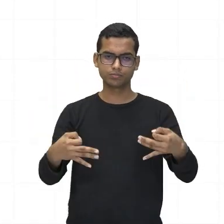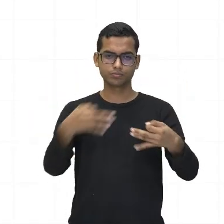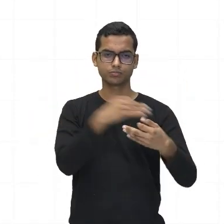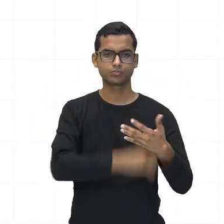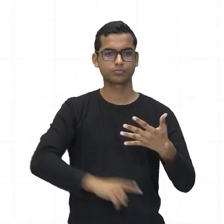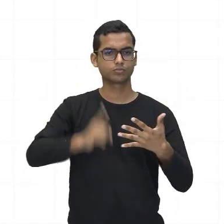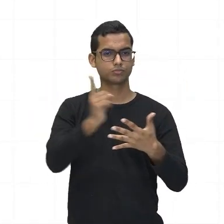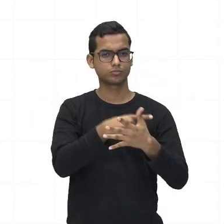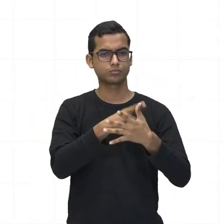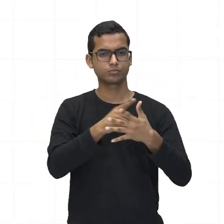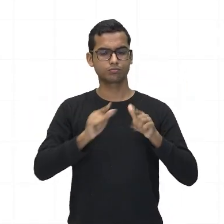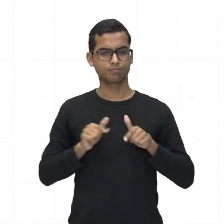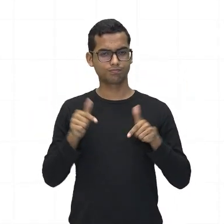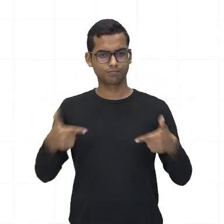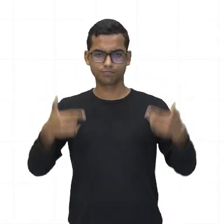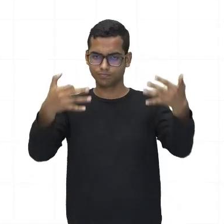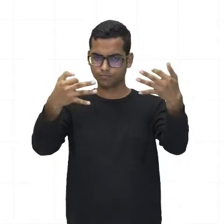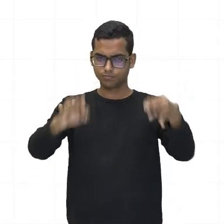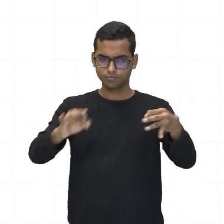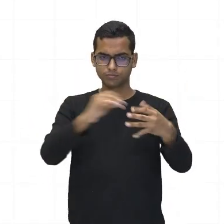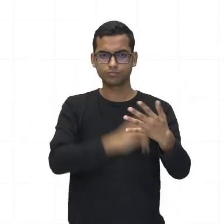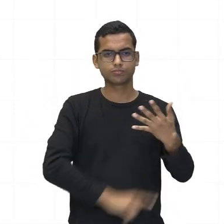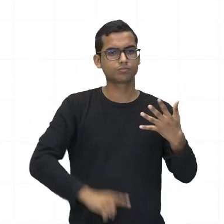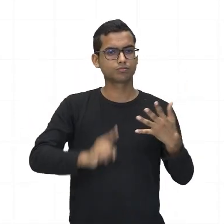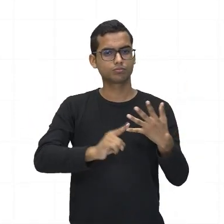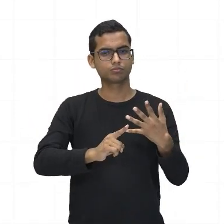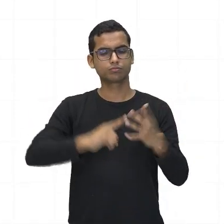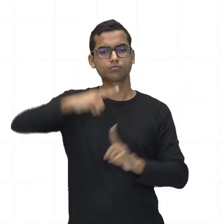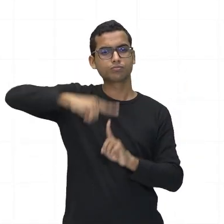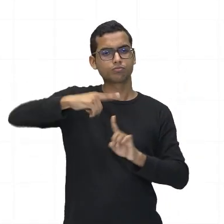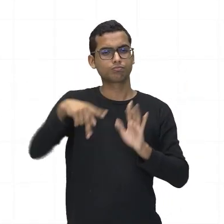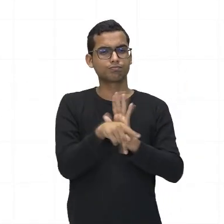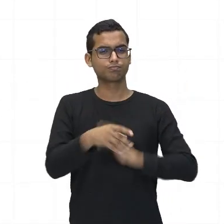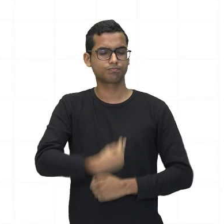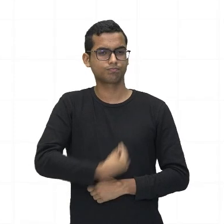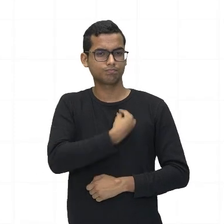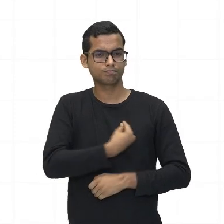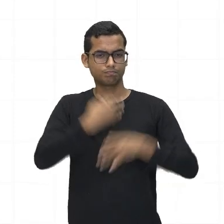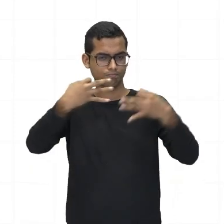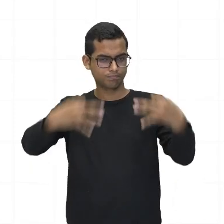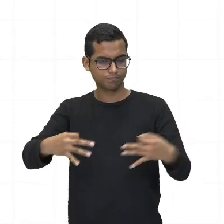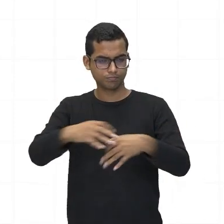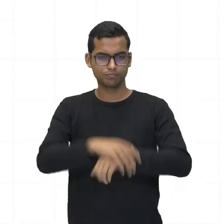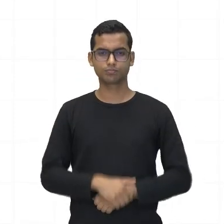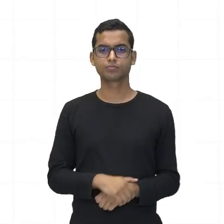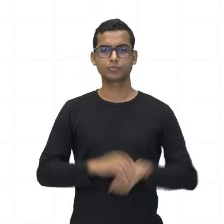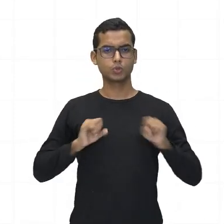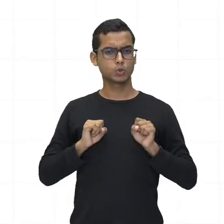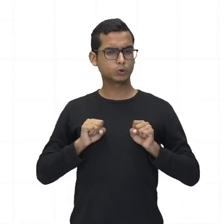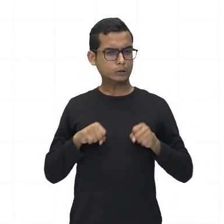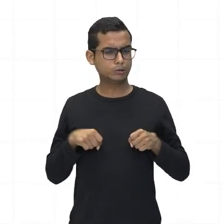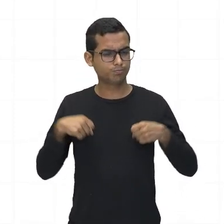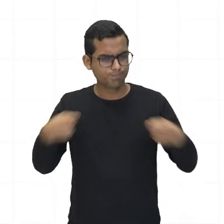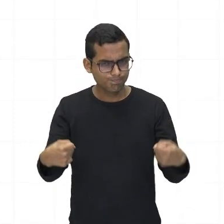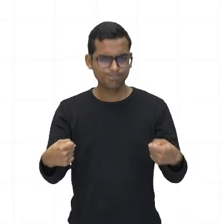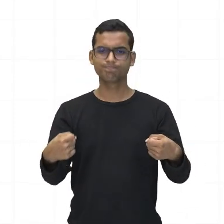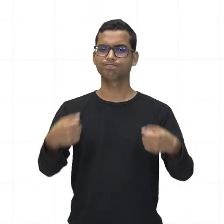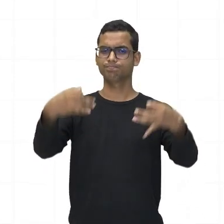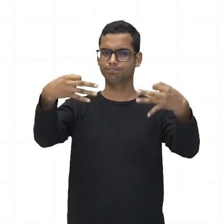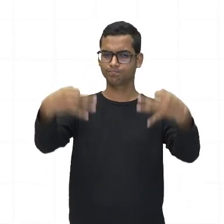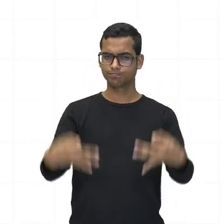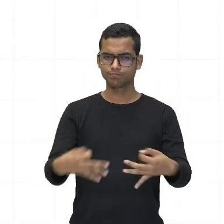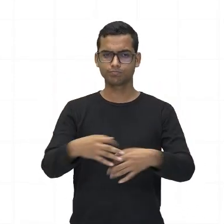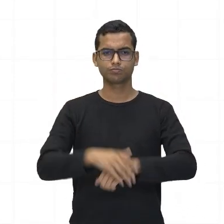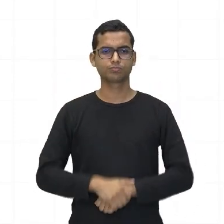linguagem correta, a ação correta, o modo de vida correto, o